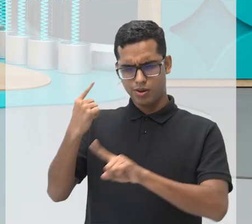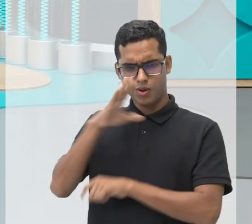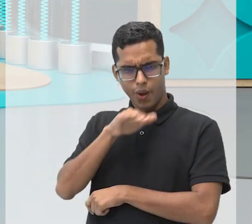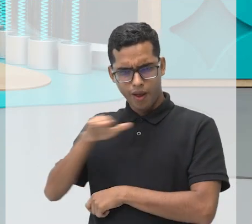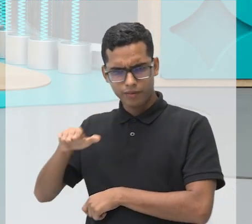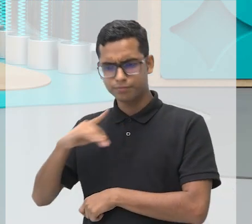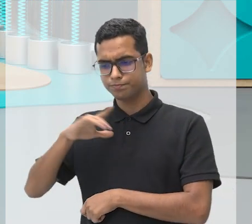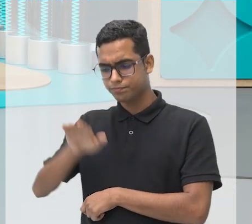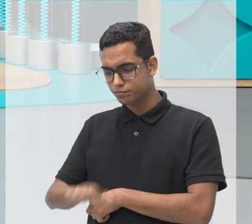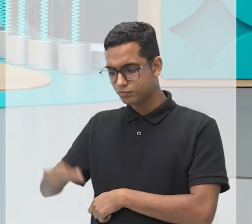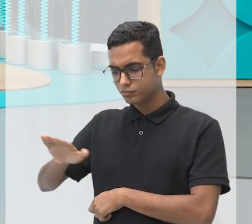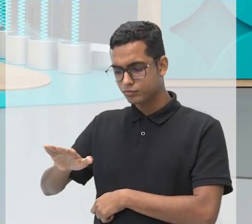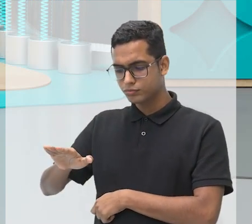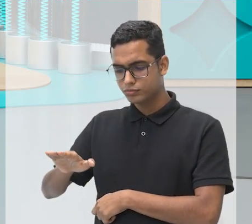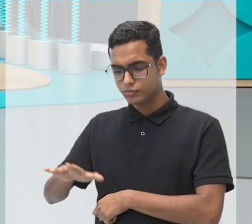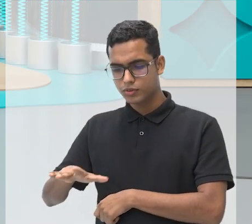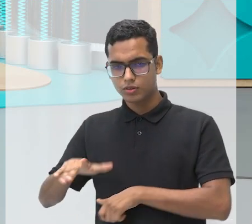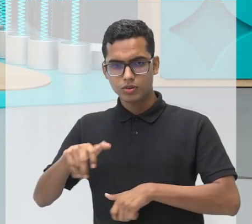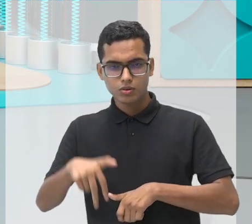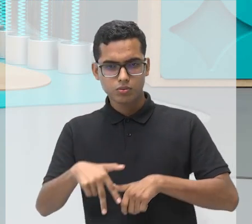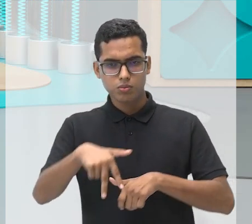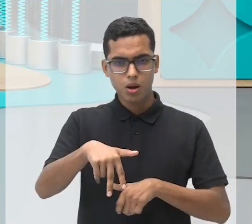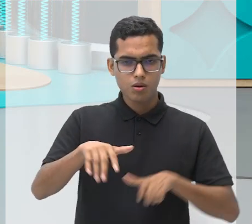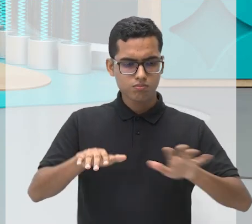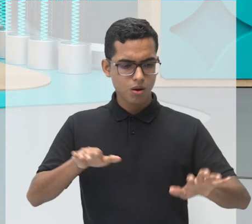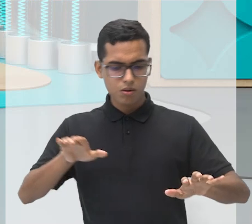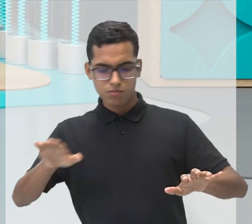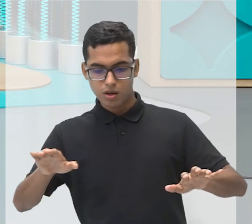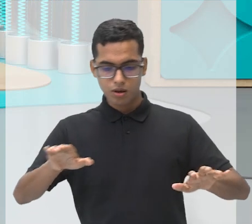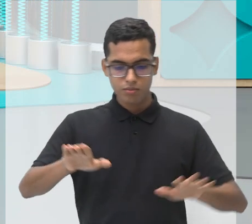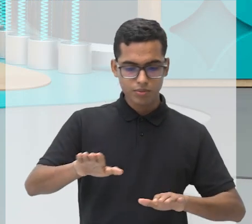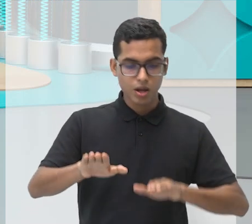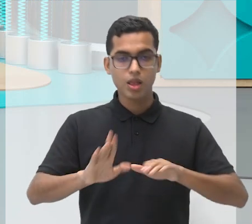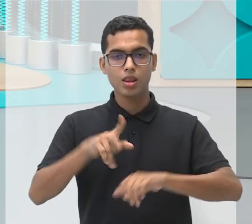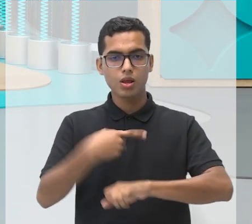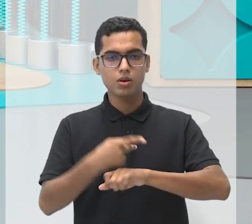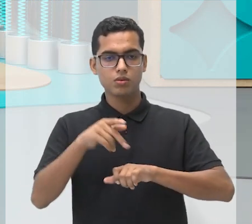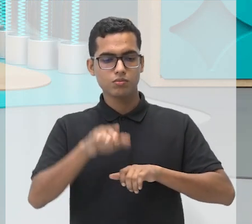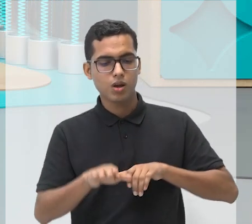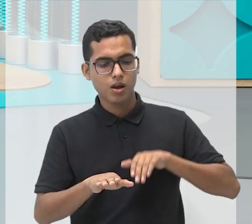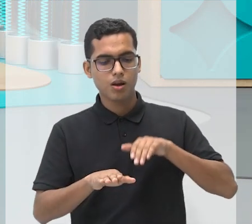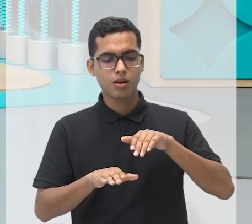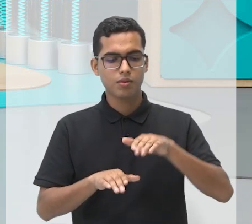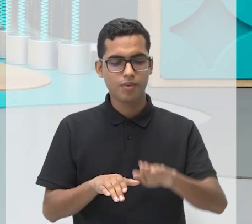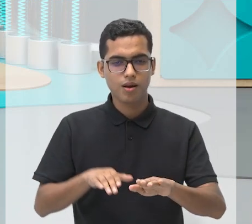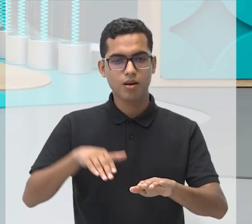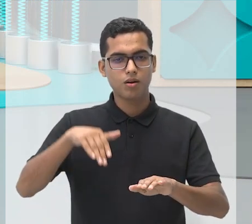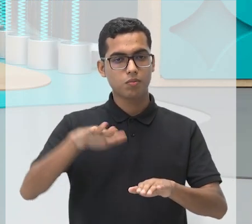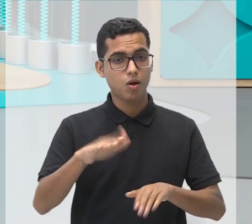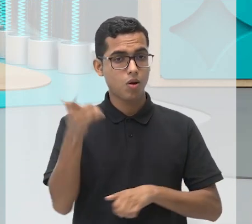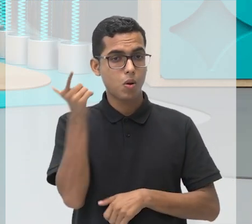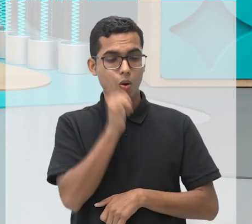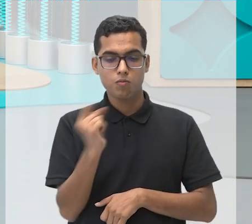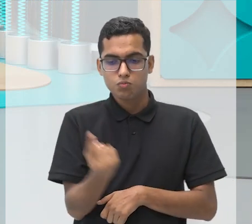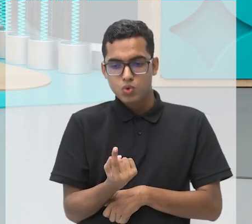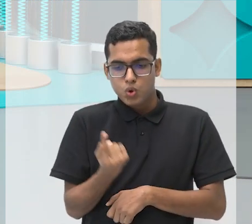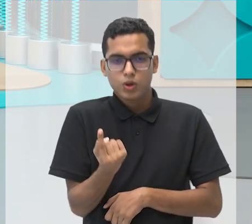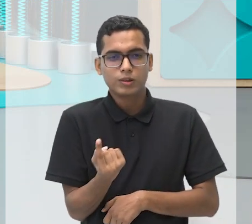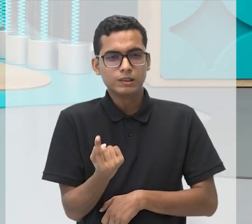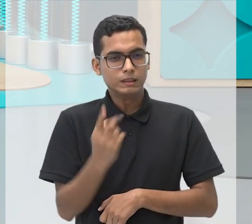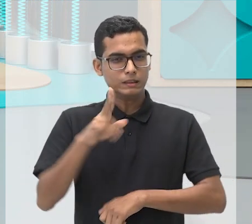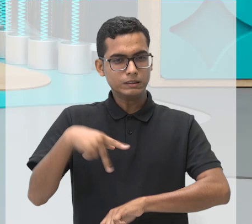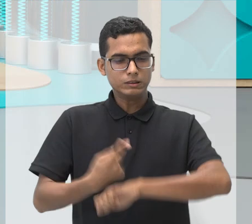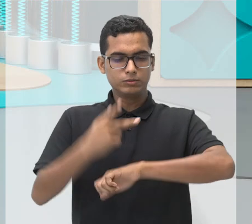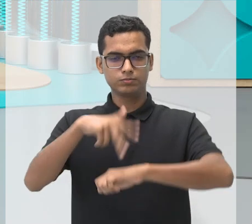se apoiando ali, daqui a pouco vai dando os primeiros passos, se ajeitando, até conseguir ter a postura mais